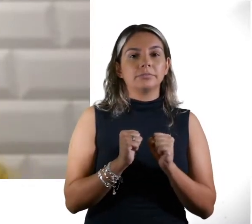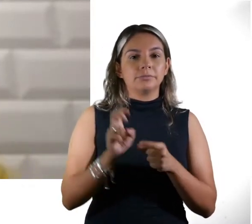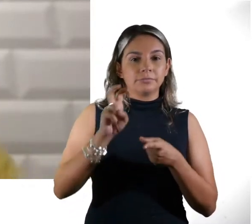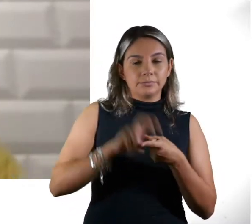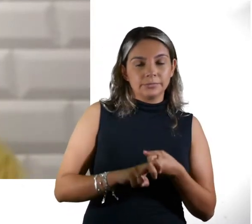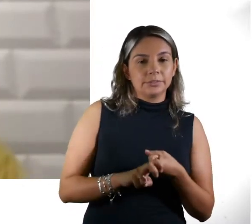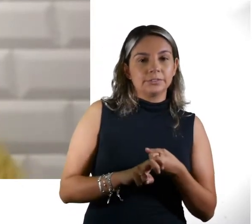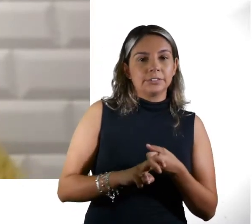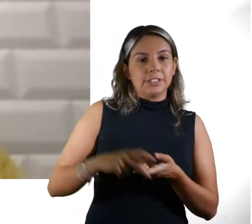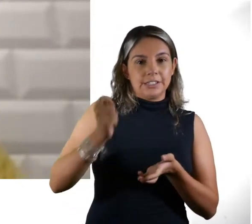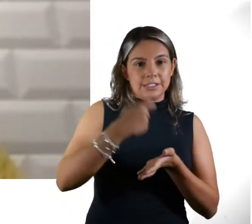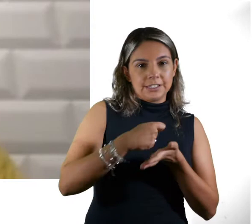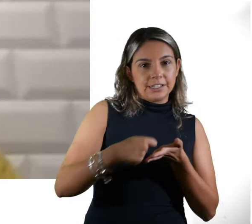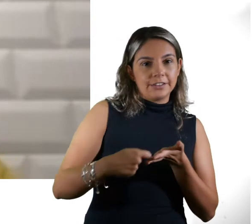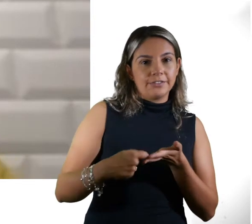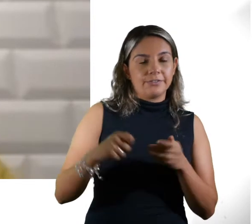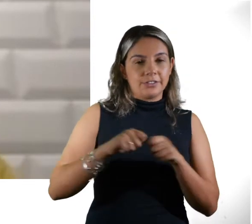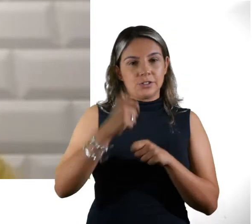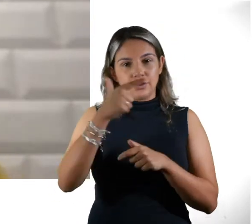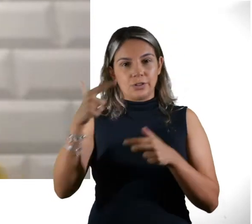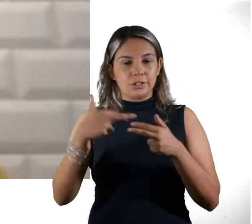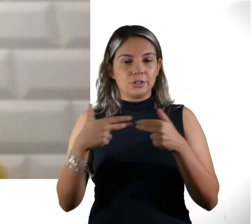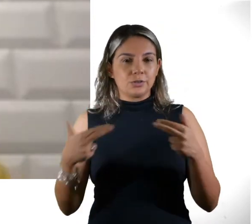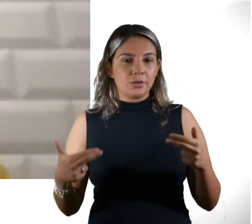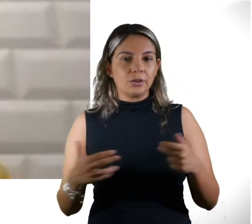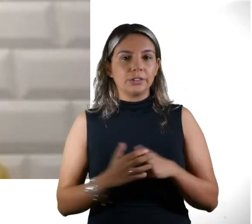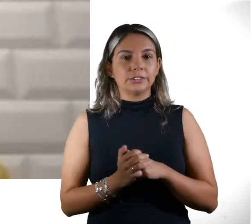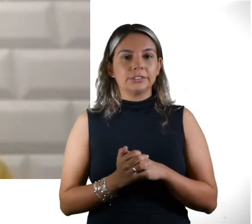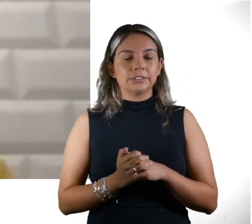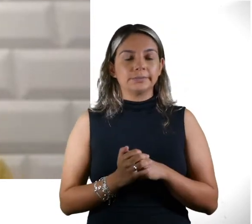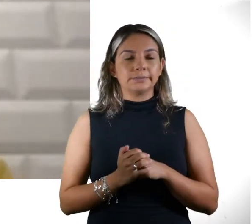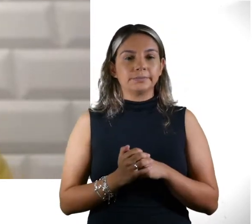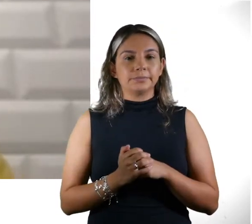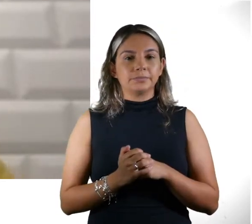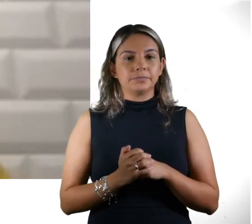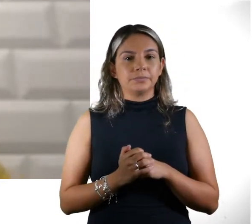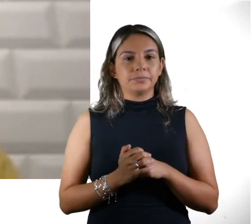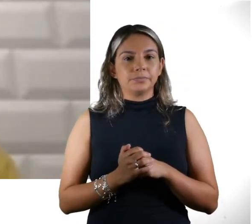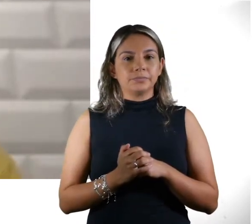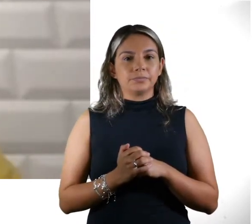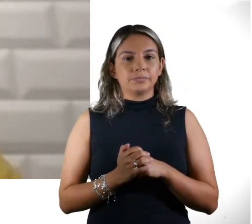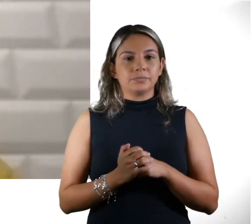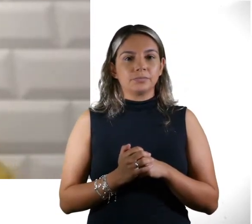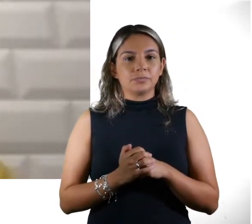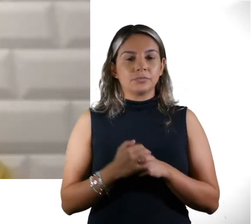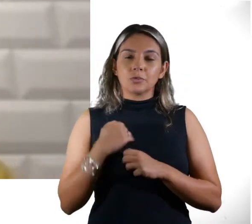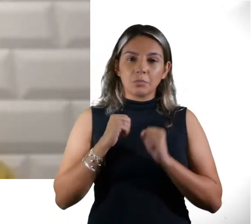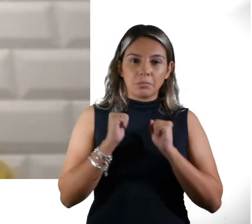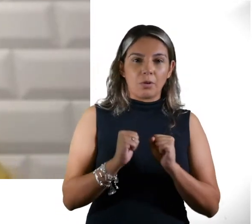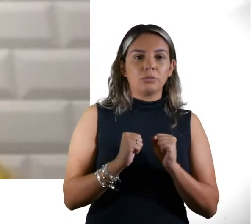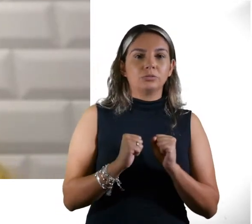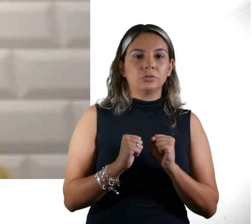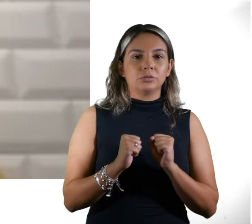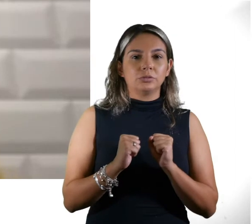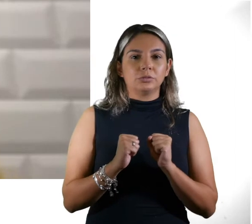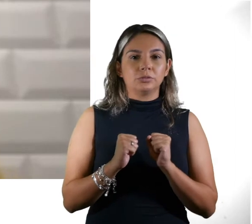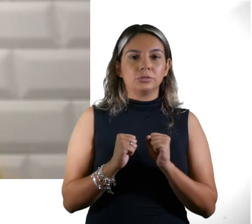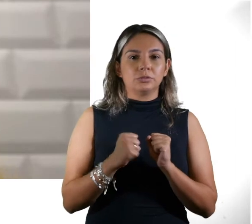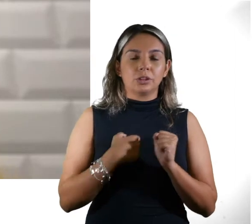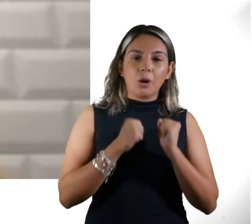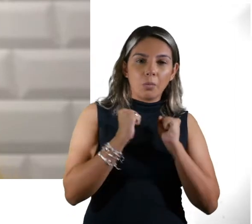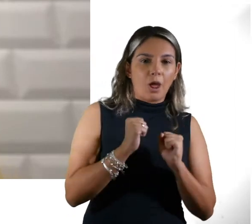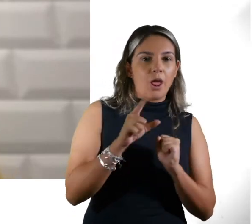sentar-me e escrever, não é? Estou a fazer outras coisas. Então não é quando eu posso, mas foi sempre um pouco assim, quer dizer, se eu